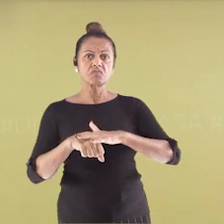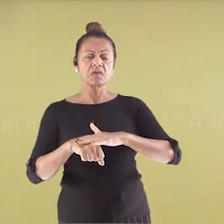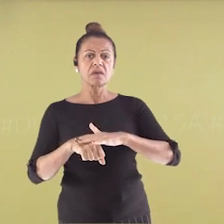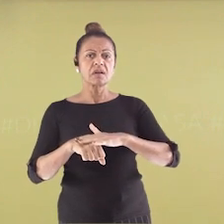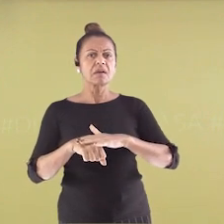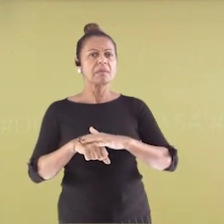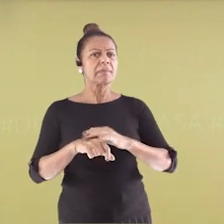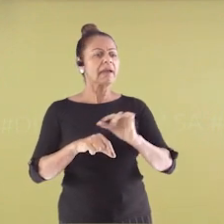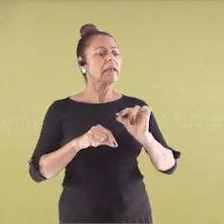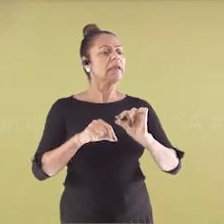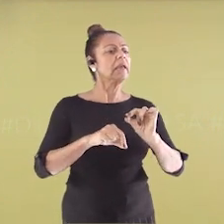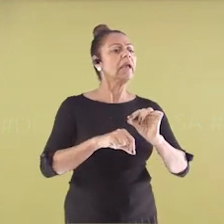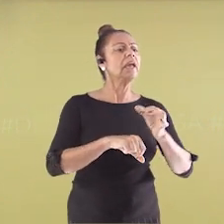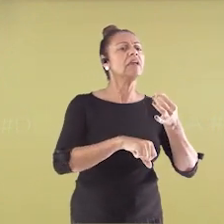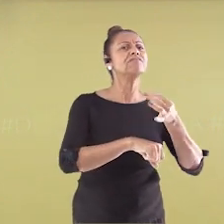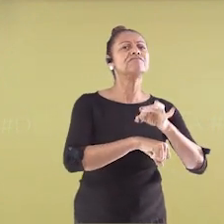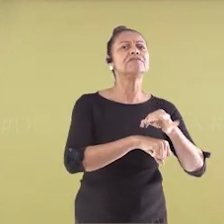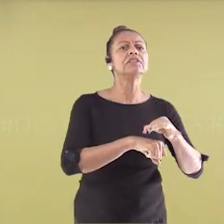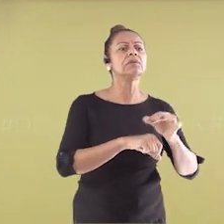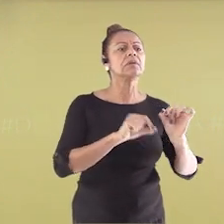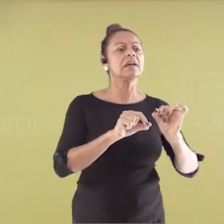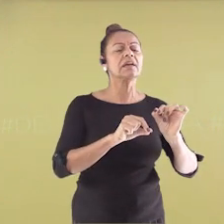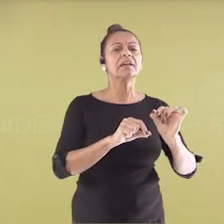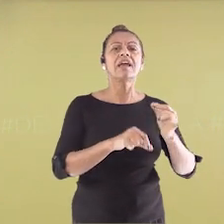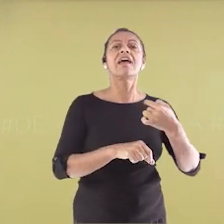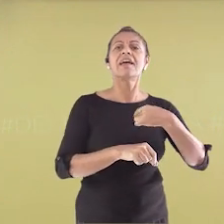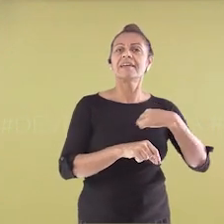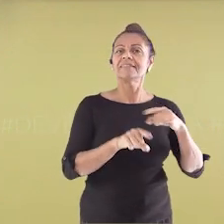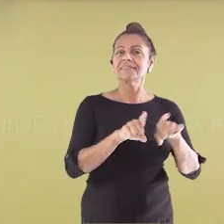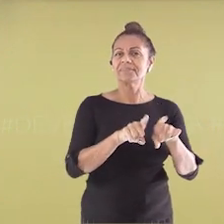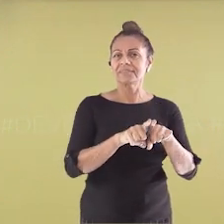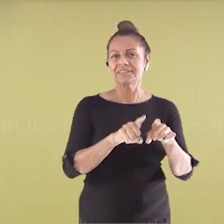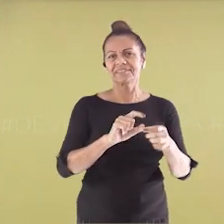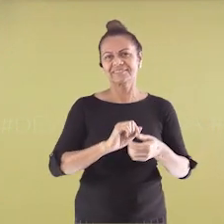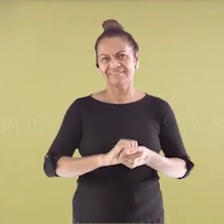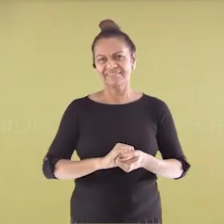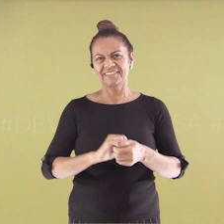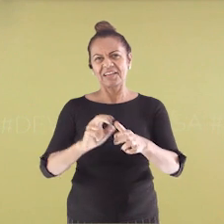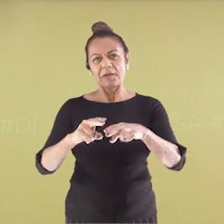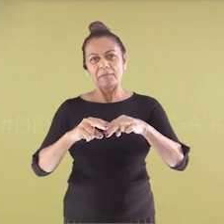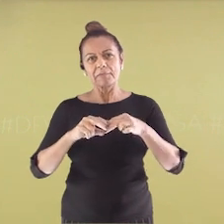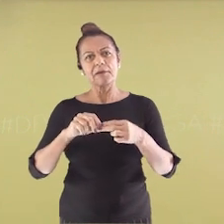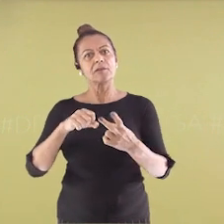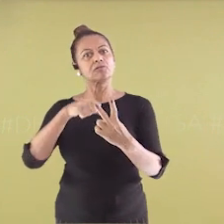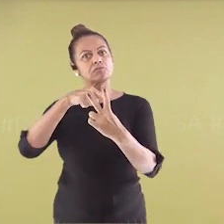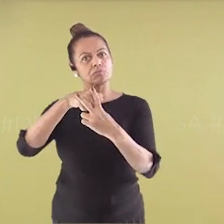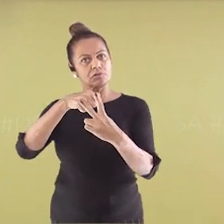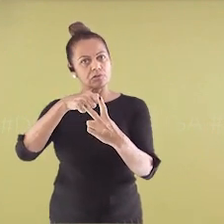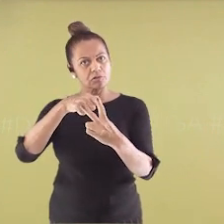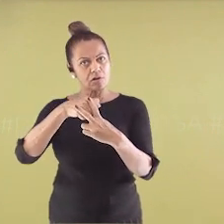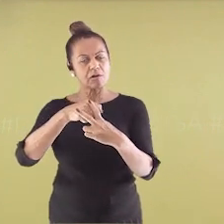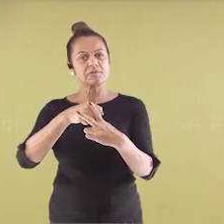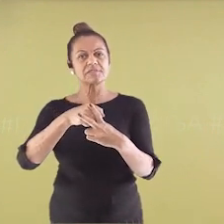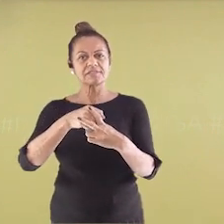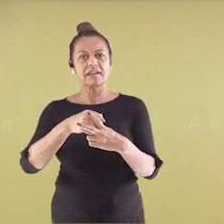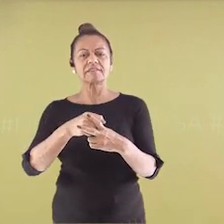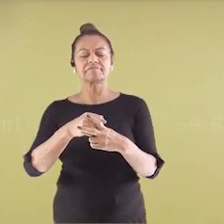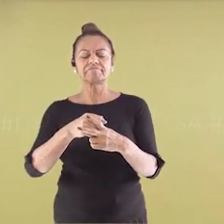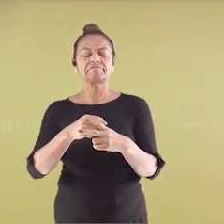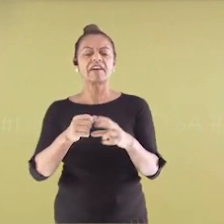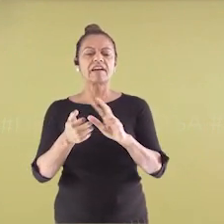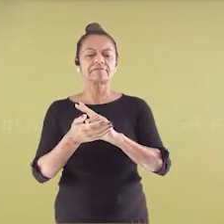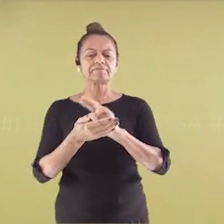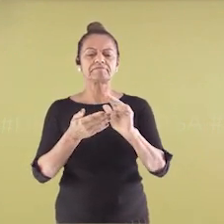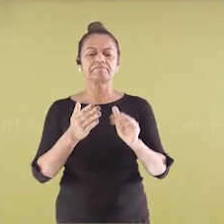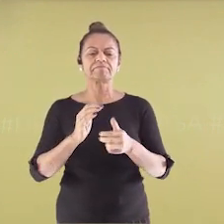Eu. E quem sofreu a ação? Eu também. Temos aqui a voz verbal reflexiva, que é